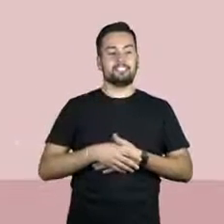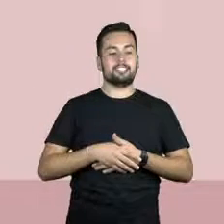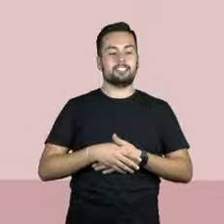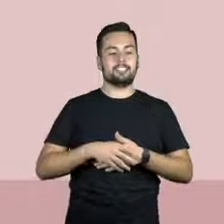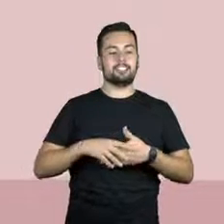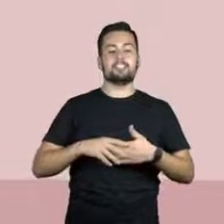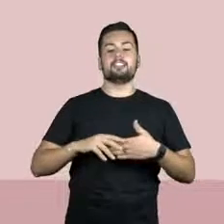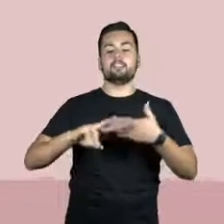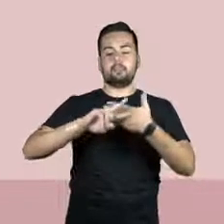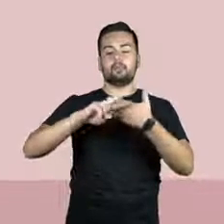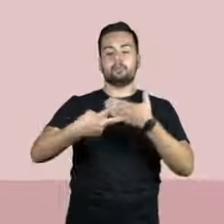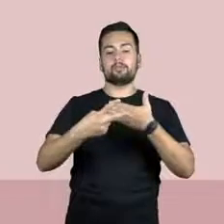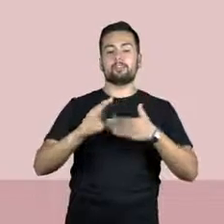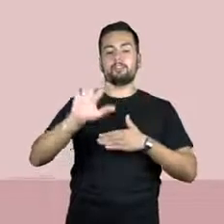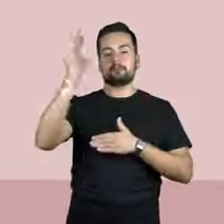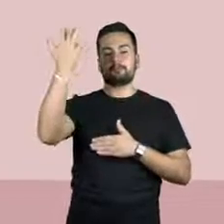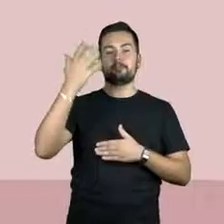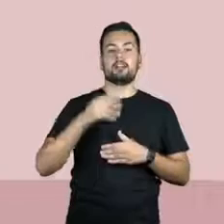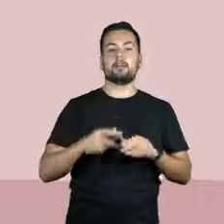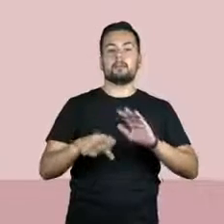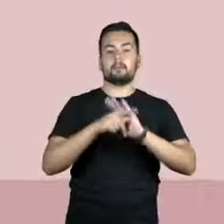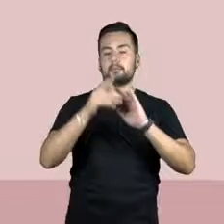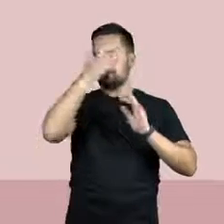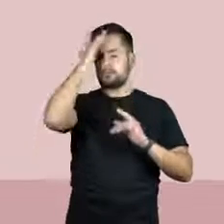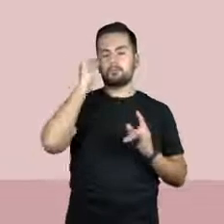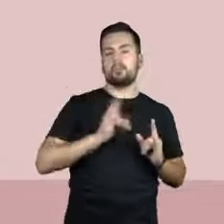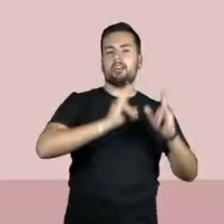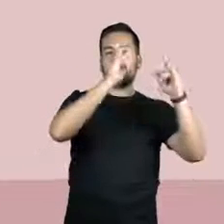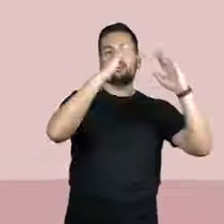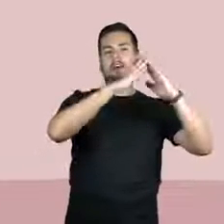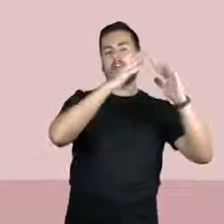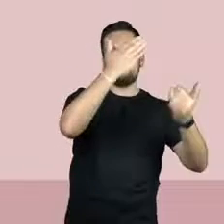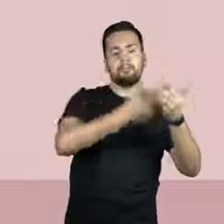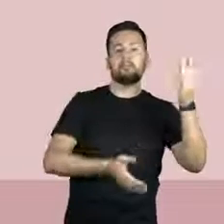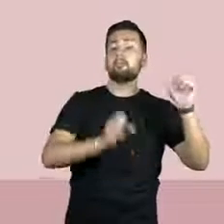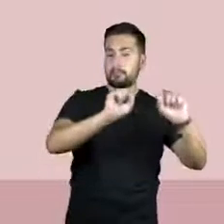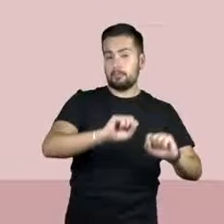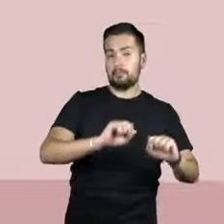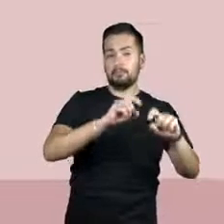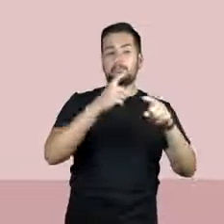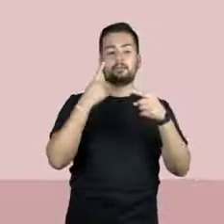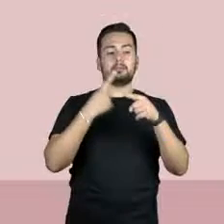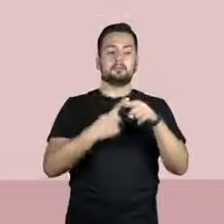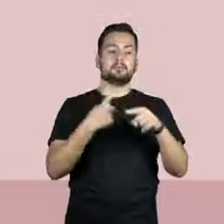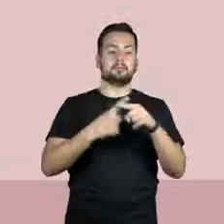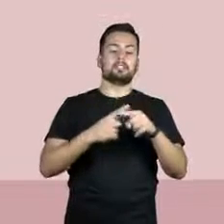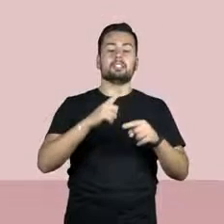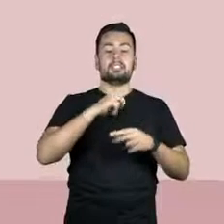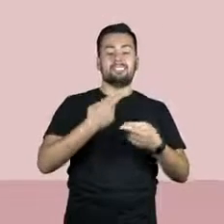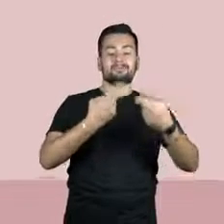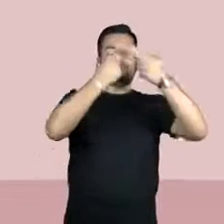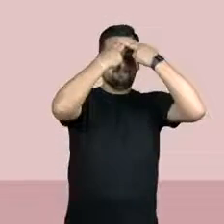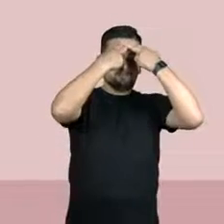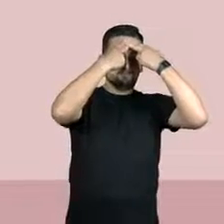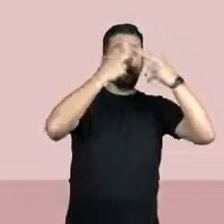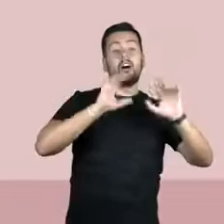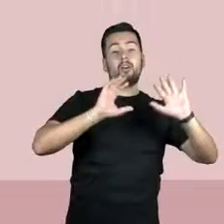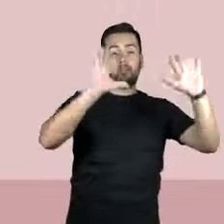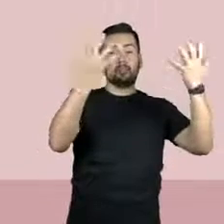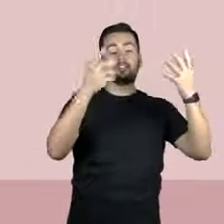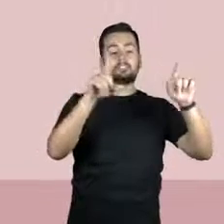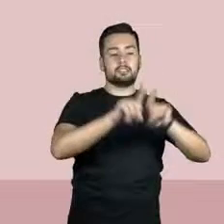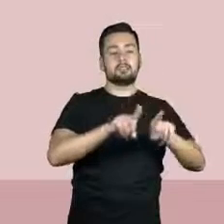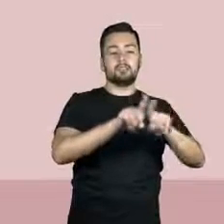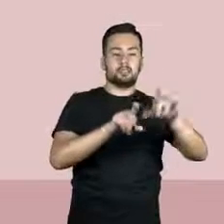perdas econômicas, né, do patrimônio das pessoas e, sobretudo, causa muitos traumas a quem é